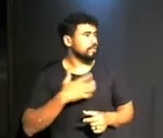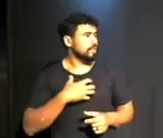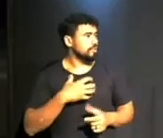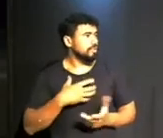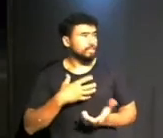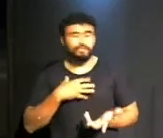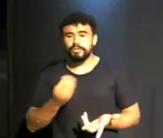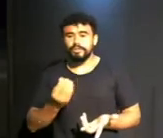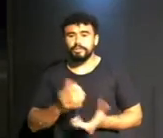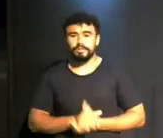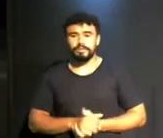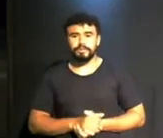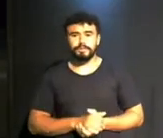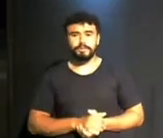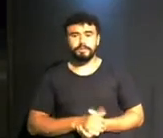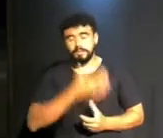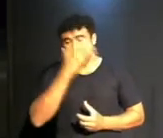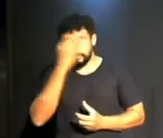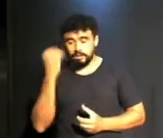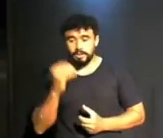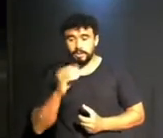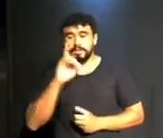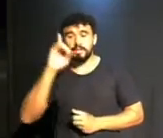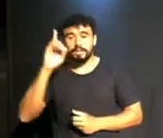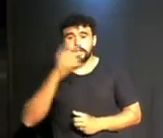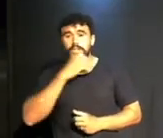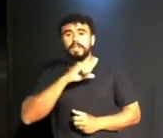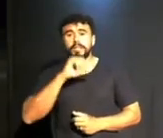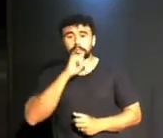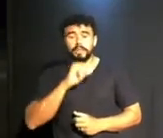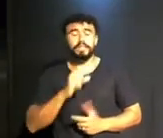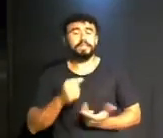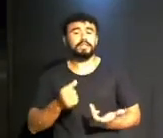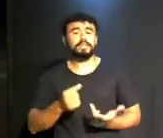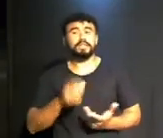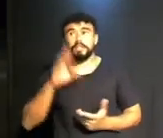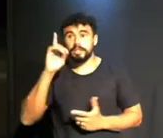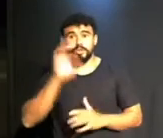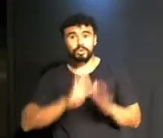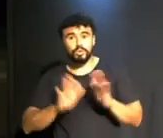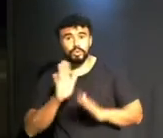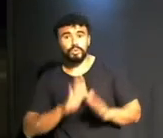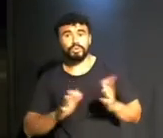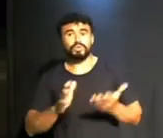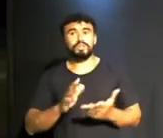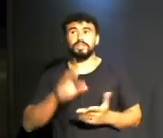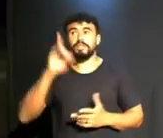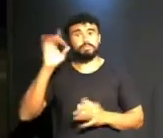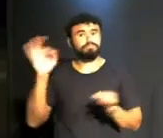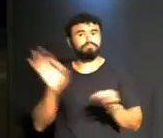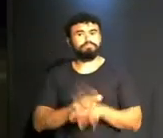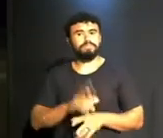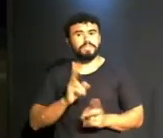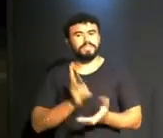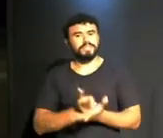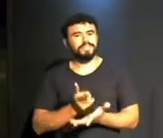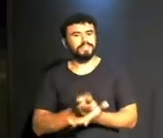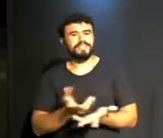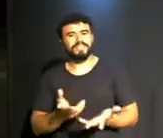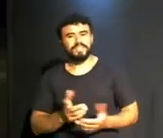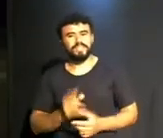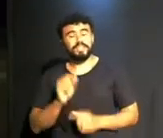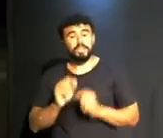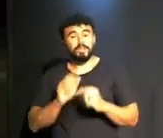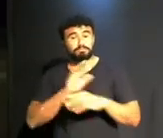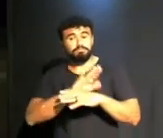de pais vivos esqueceram que Deus é pai que Deus ama que Deus cuida que Deus está pronto a zelar